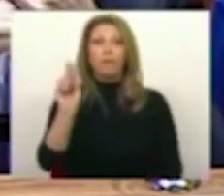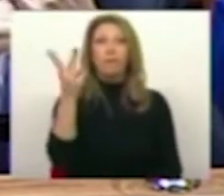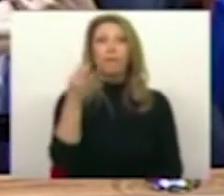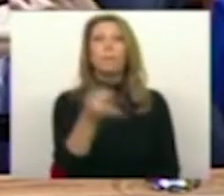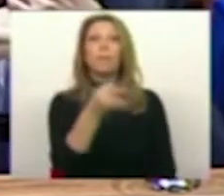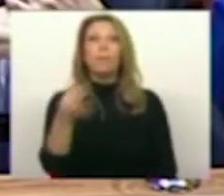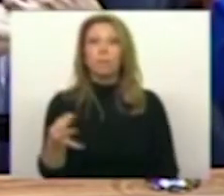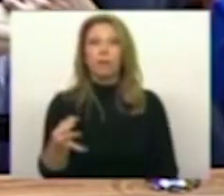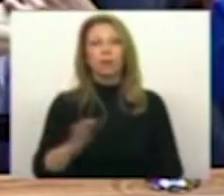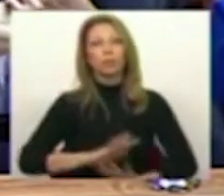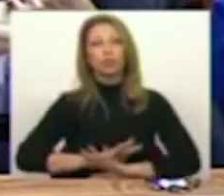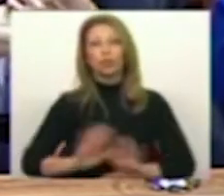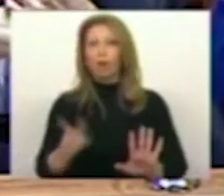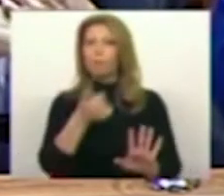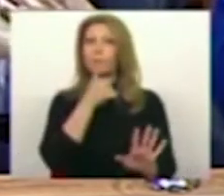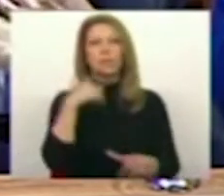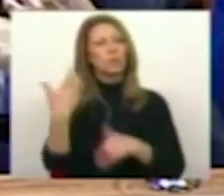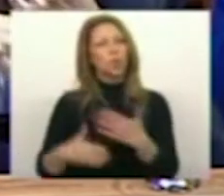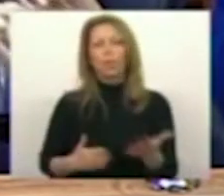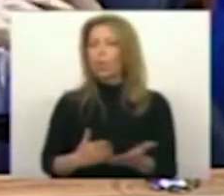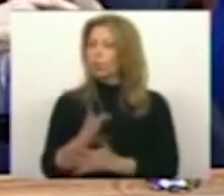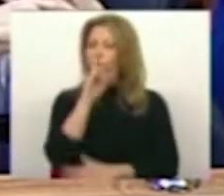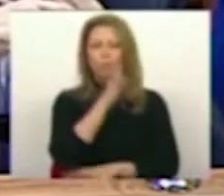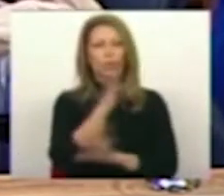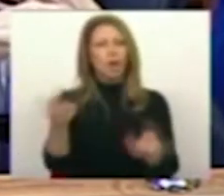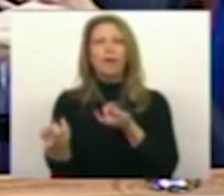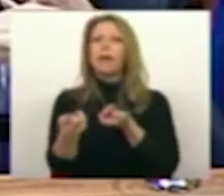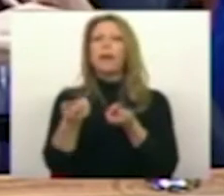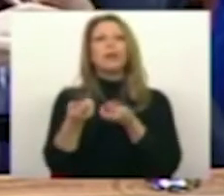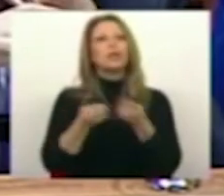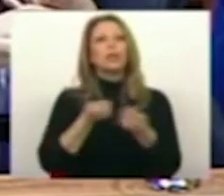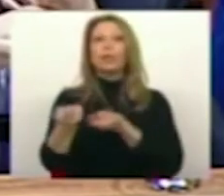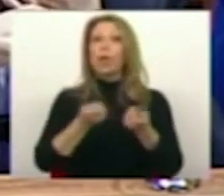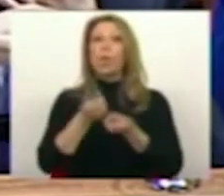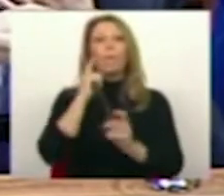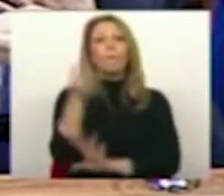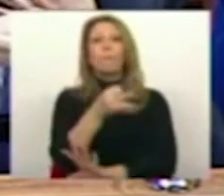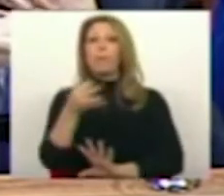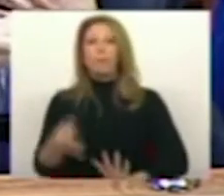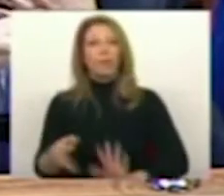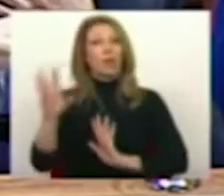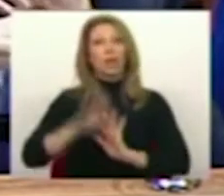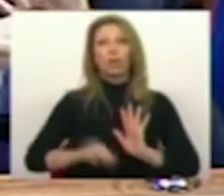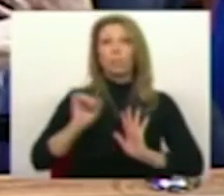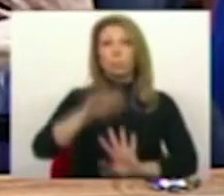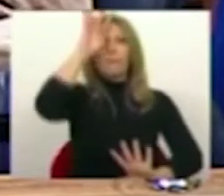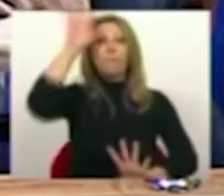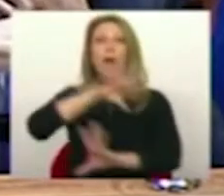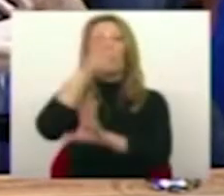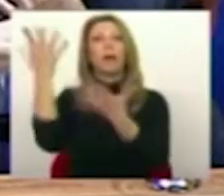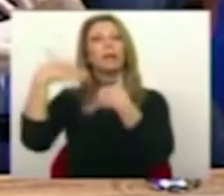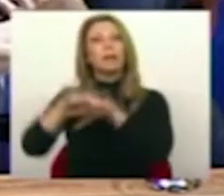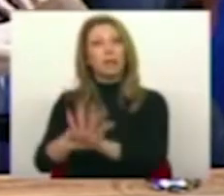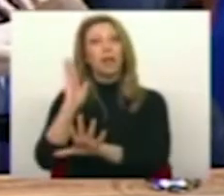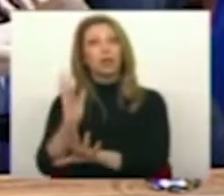já foram decididas que não continuarão a ser geridas em regime de PPP. Braga, que já está integrada a sua gestão